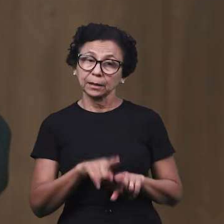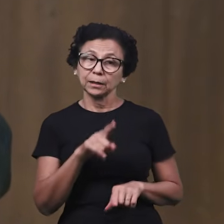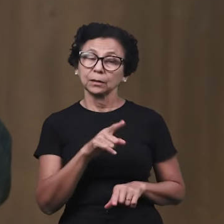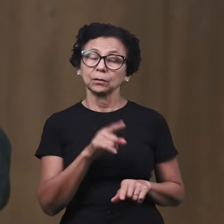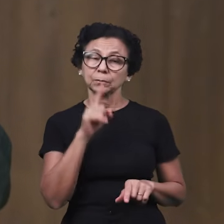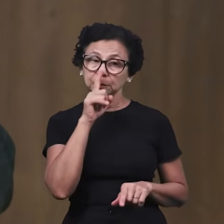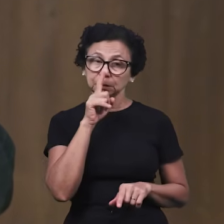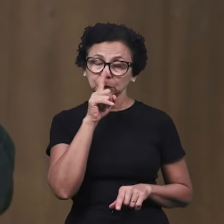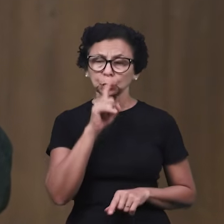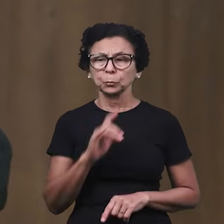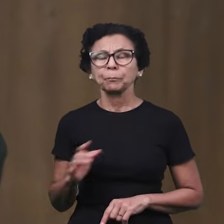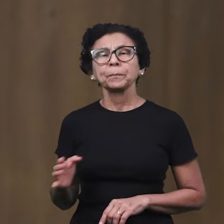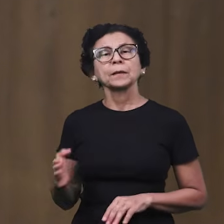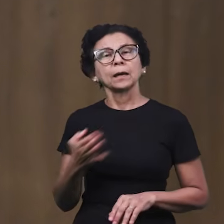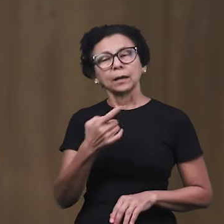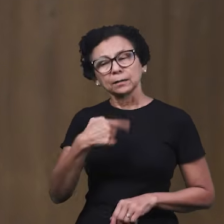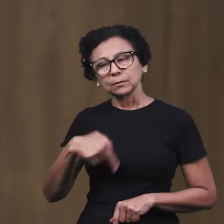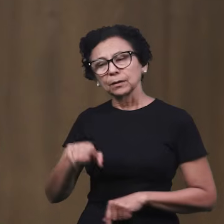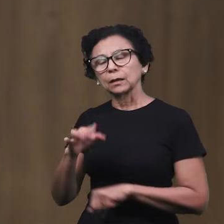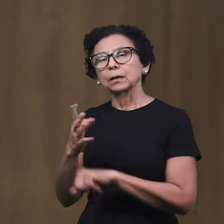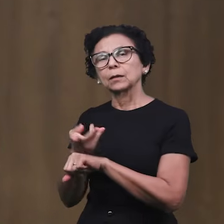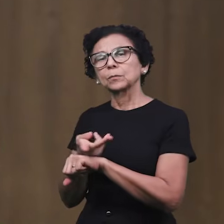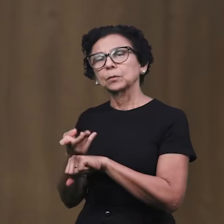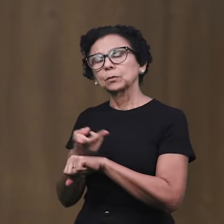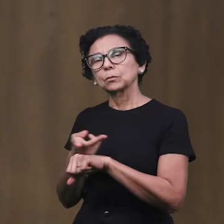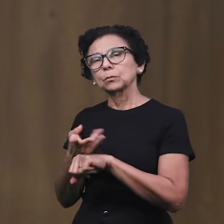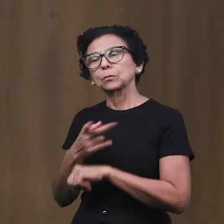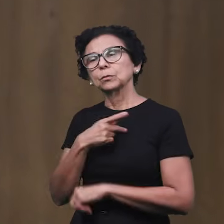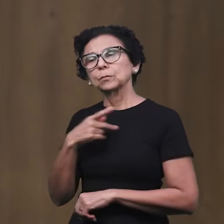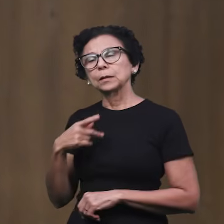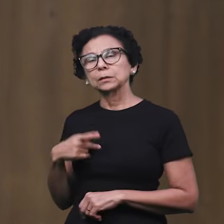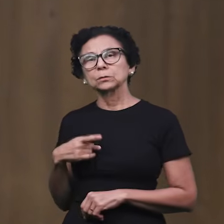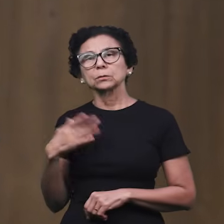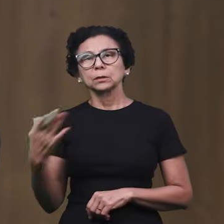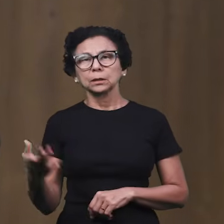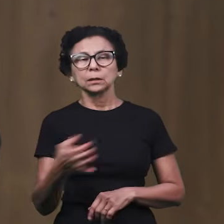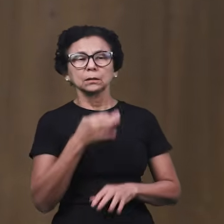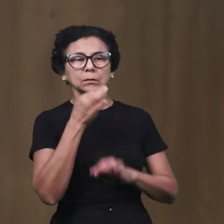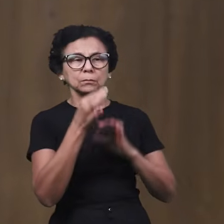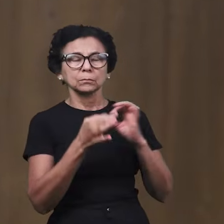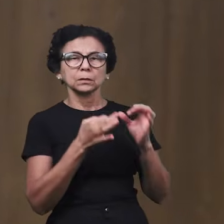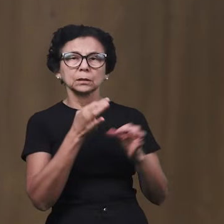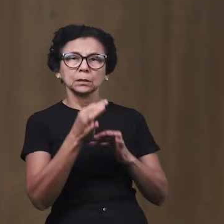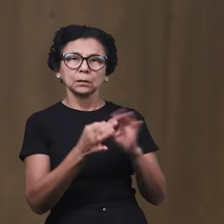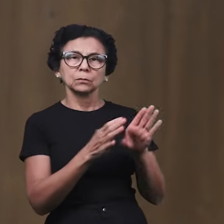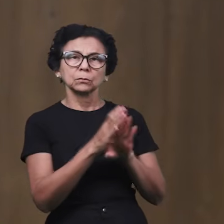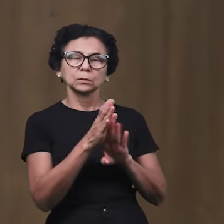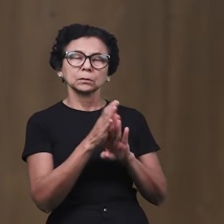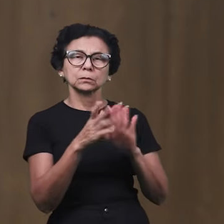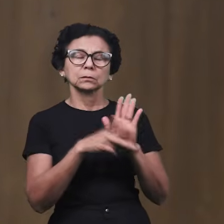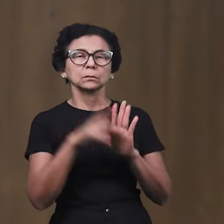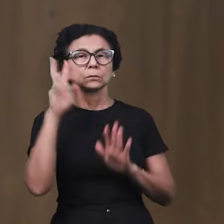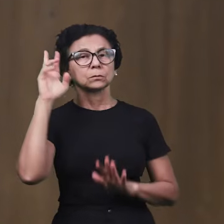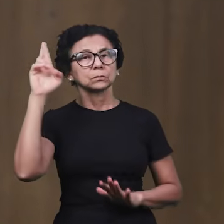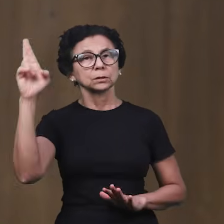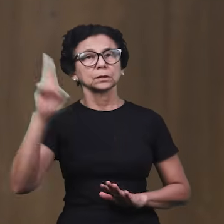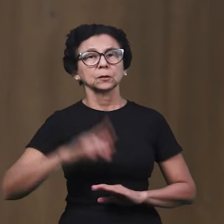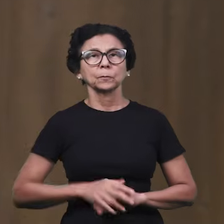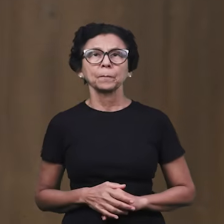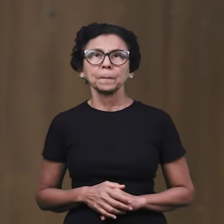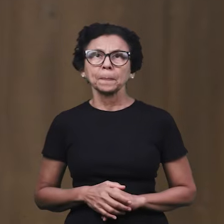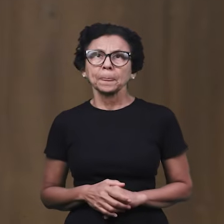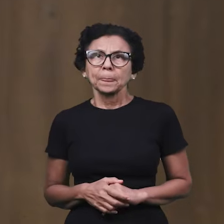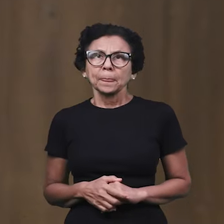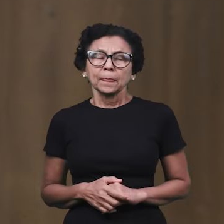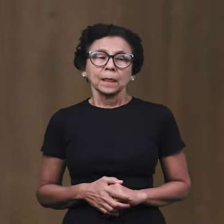estava acontecendo e o pastor também dá essa opinião, mas um verdadeiro conselho do Senhor para a vida dele. E diz, olha,